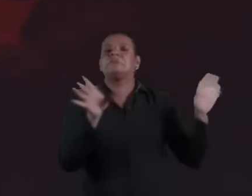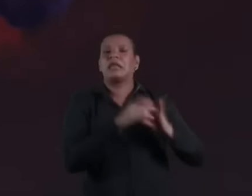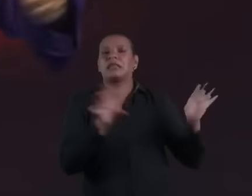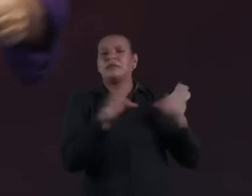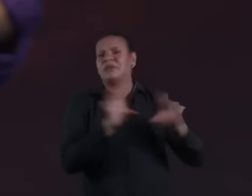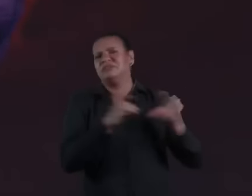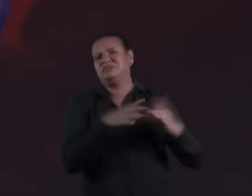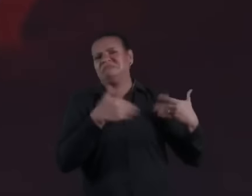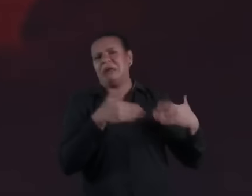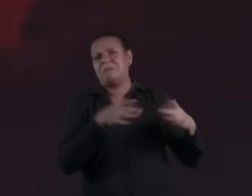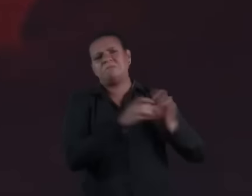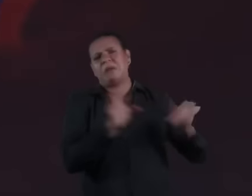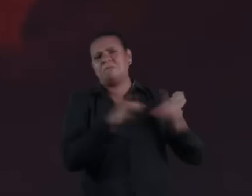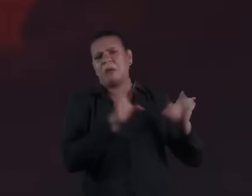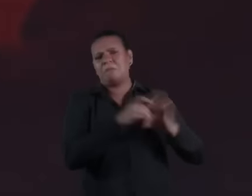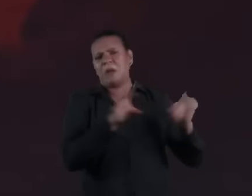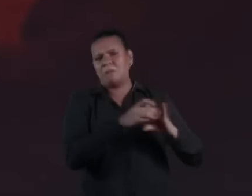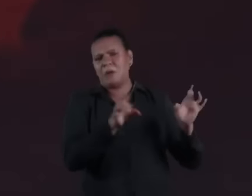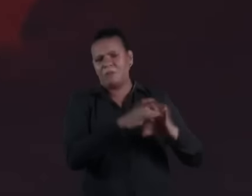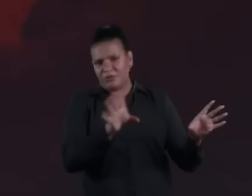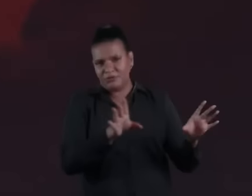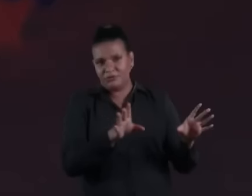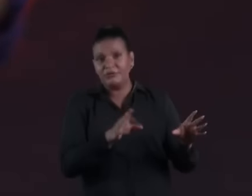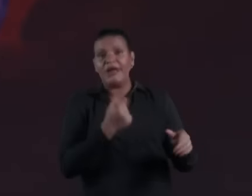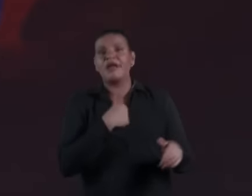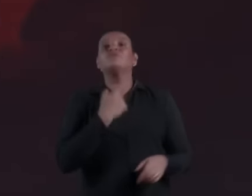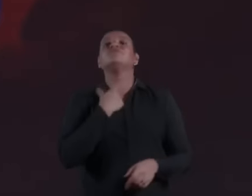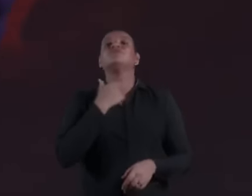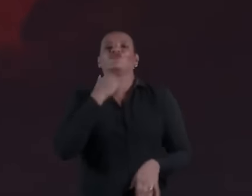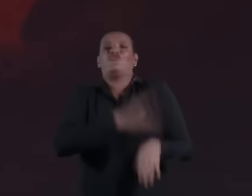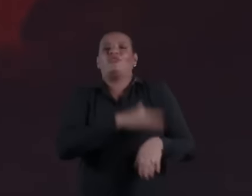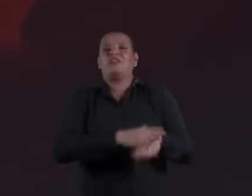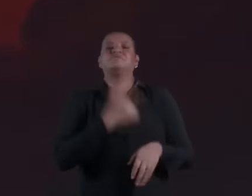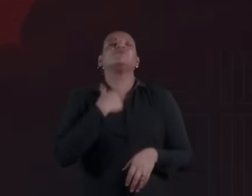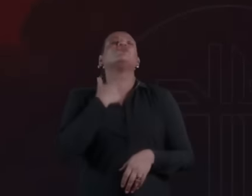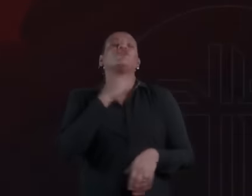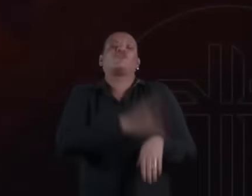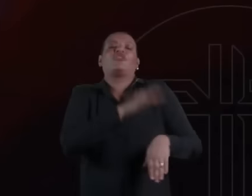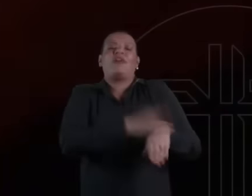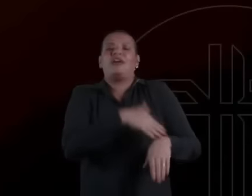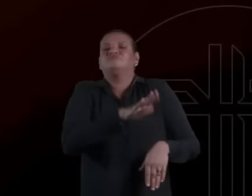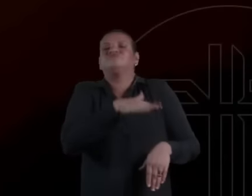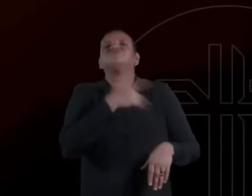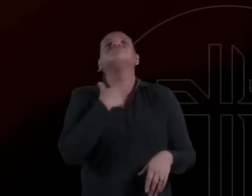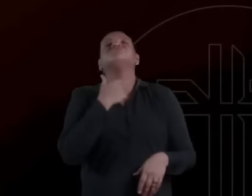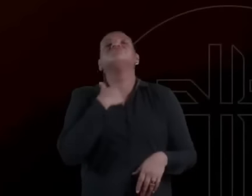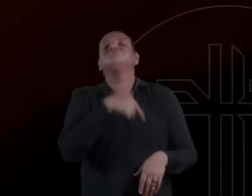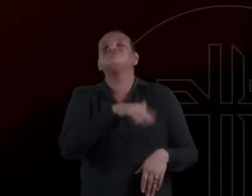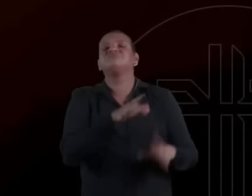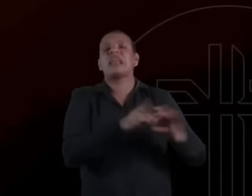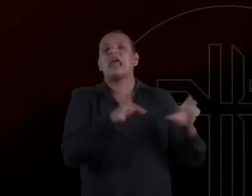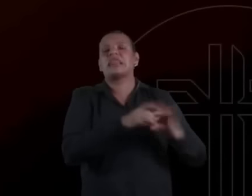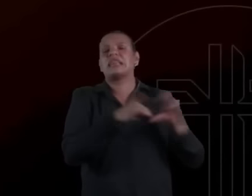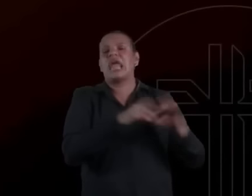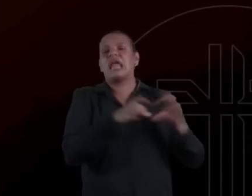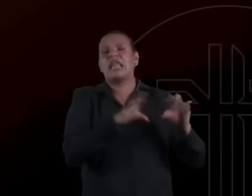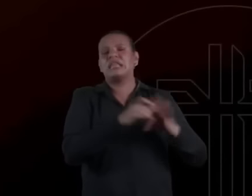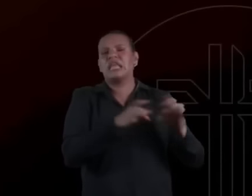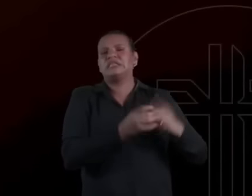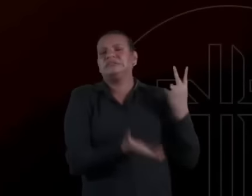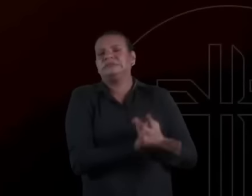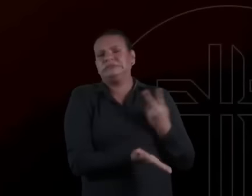diga deliberadamente propositalmente significantemente e